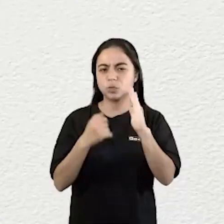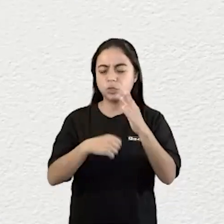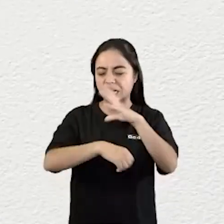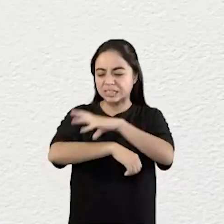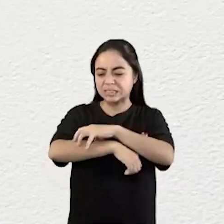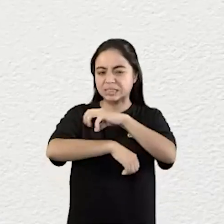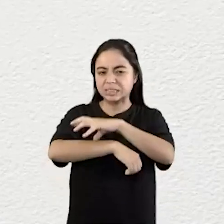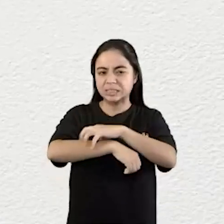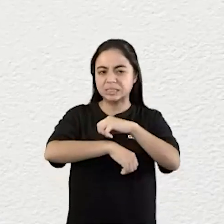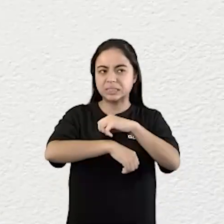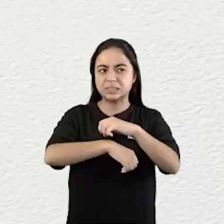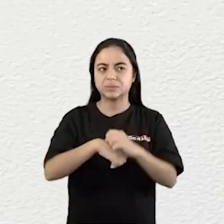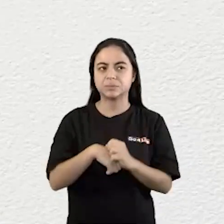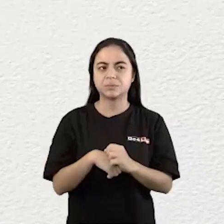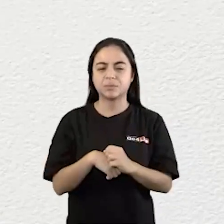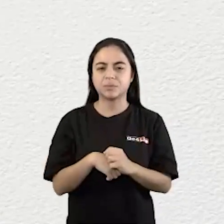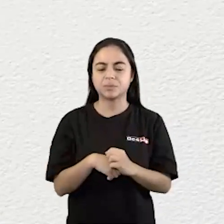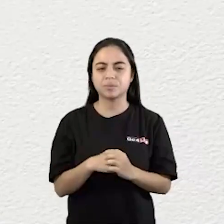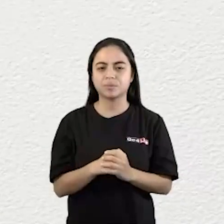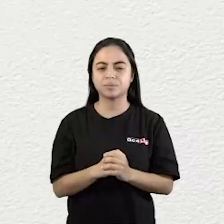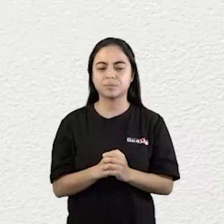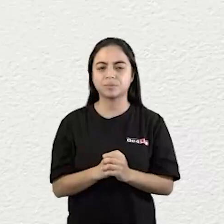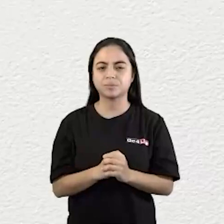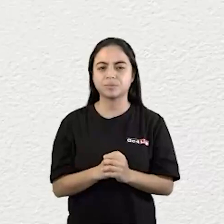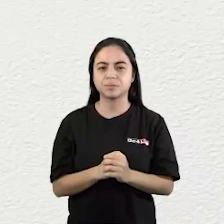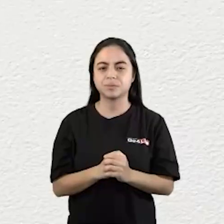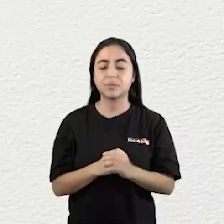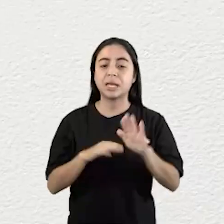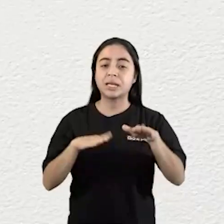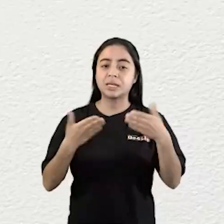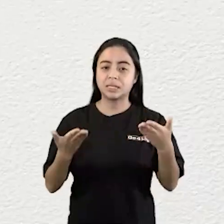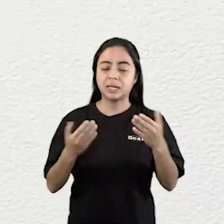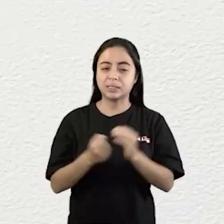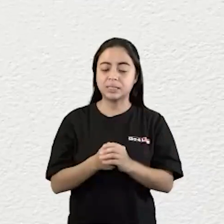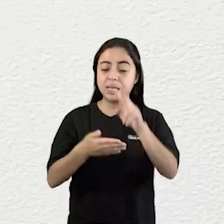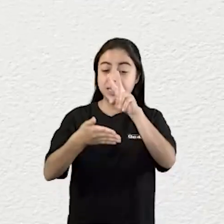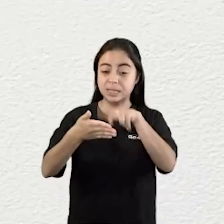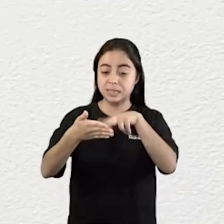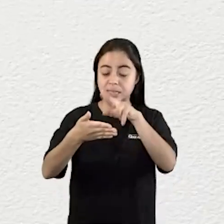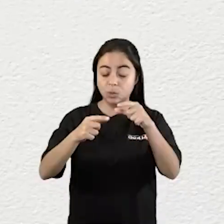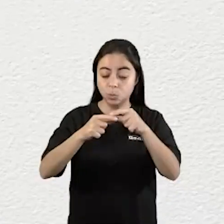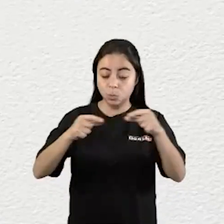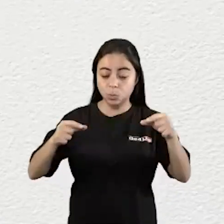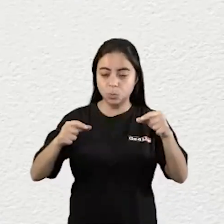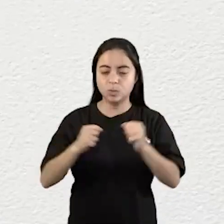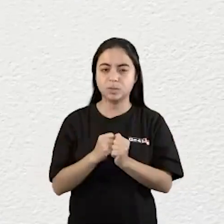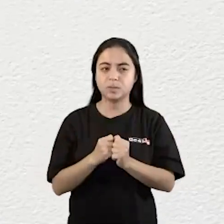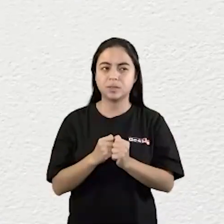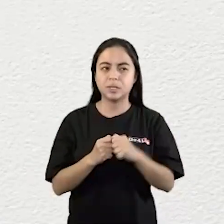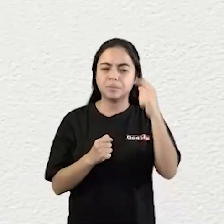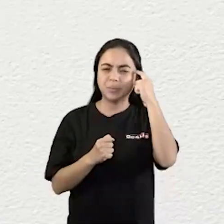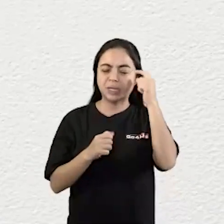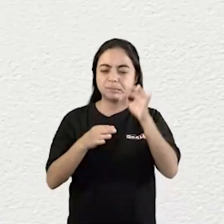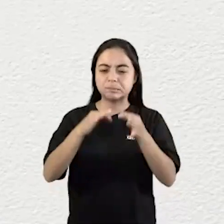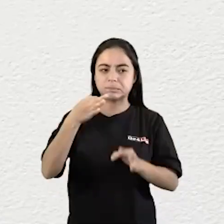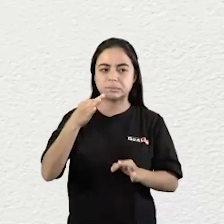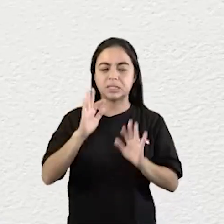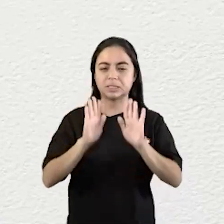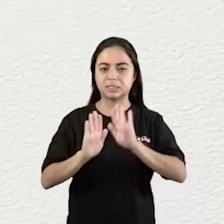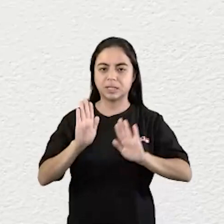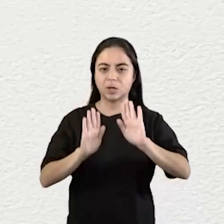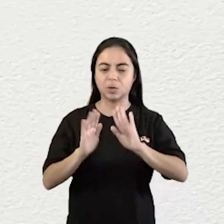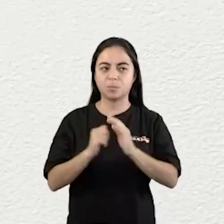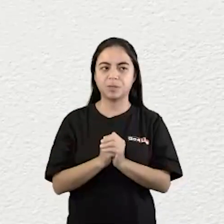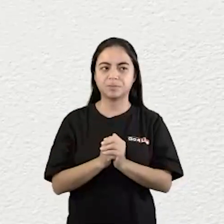crosta, com a pústula, com a nossa pera. Então, eu vou ler com vocês a lâmina para a gente não se estender demais essa noite,